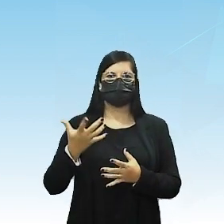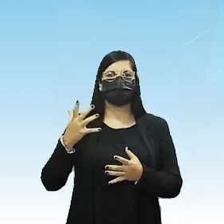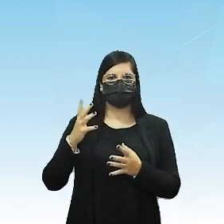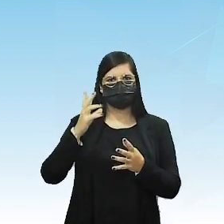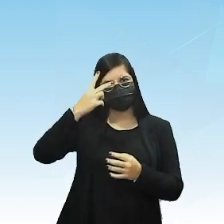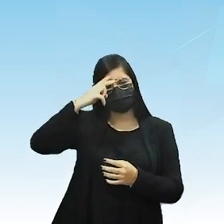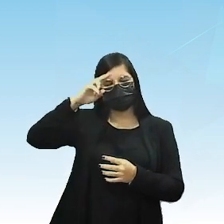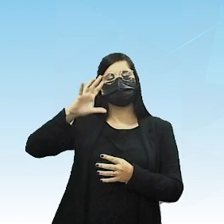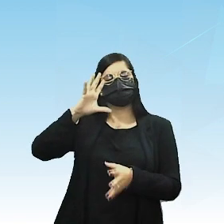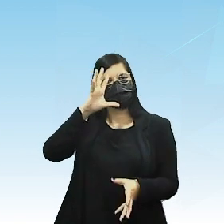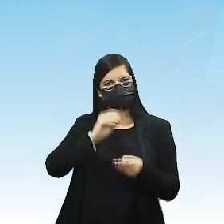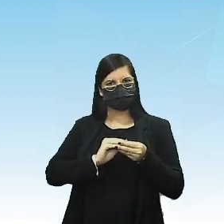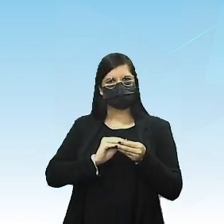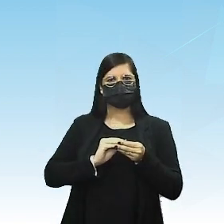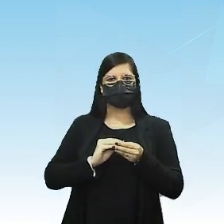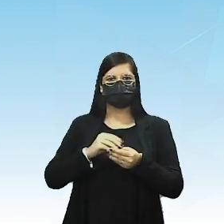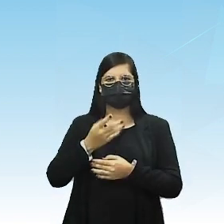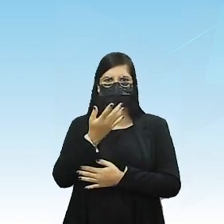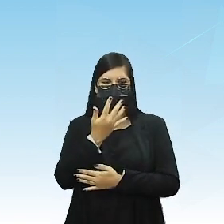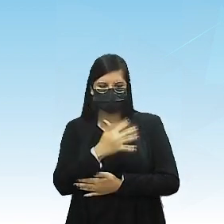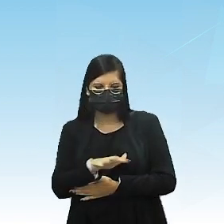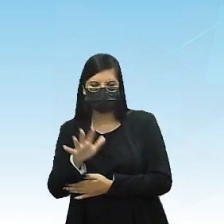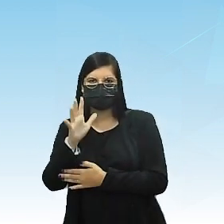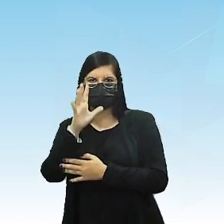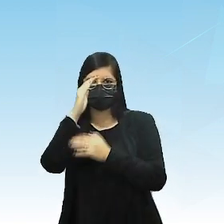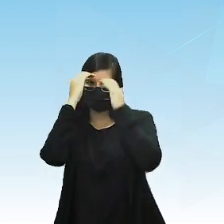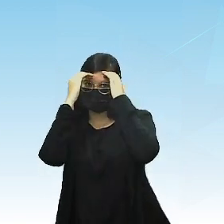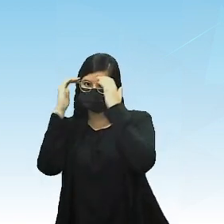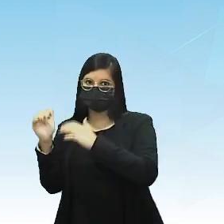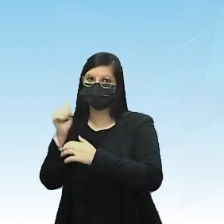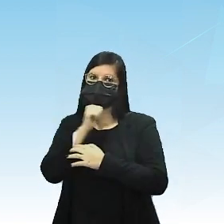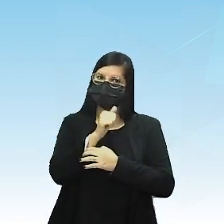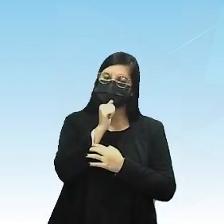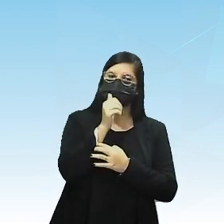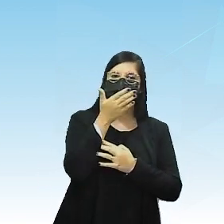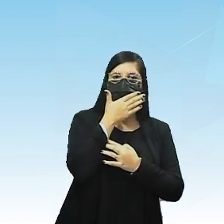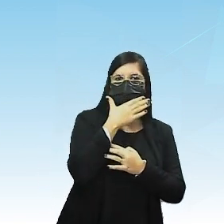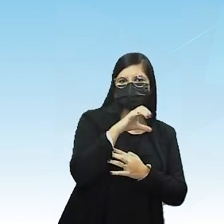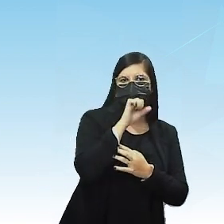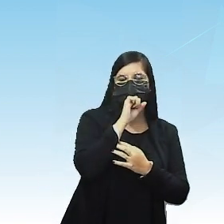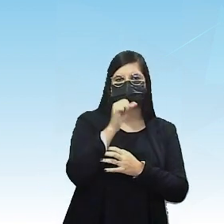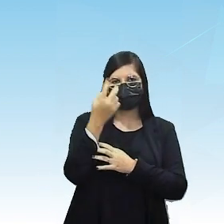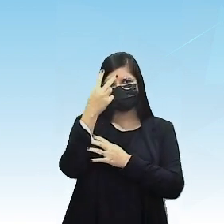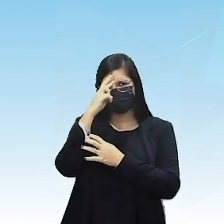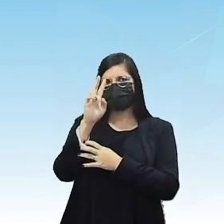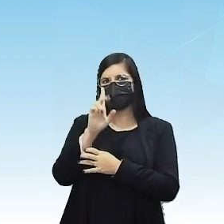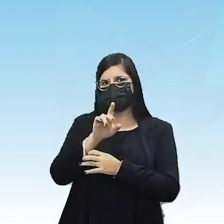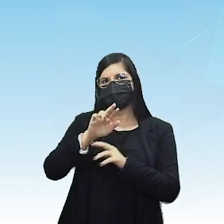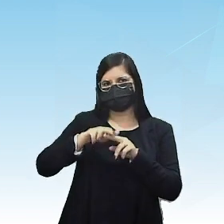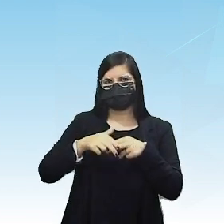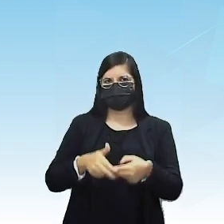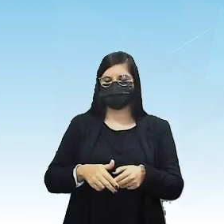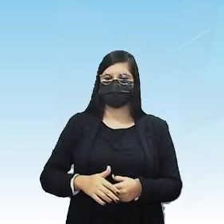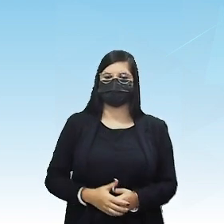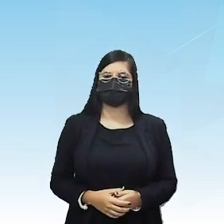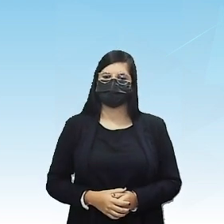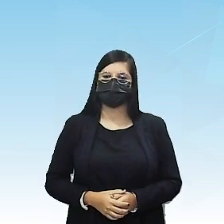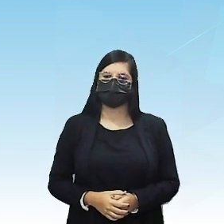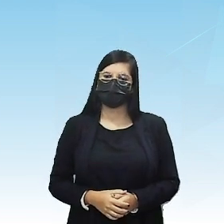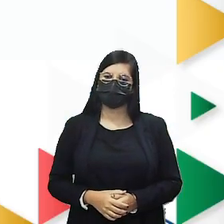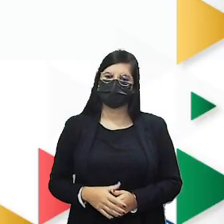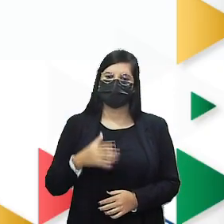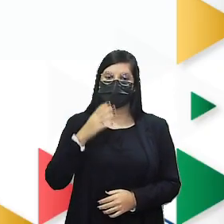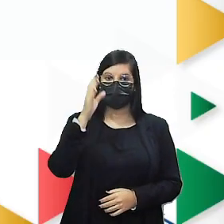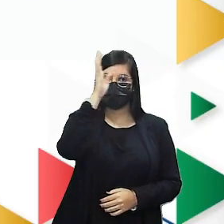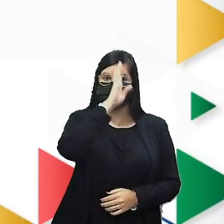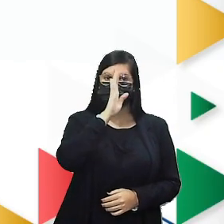assim principalmente para as crianças obedecerem os seus pais. Enfim, as histórias são mais ou menos assim, né? O